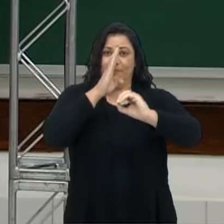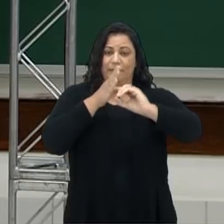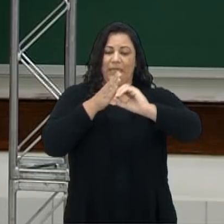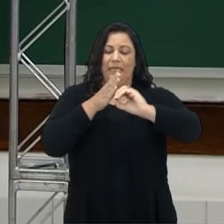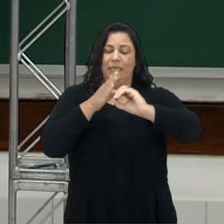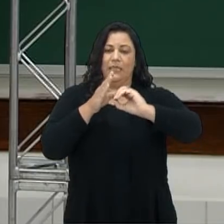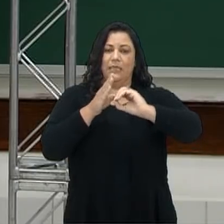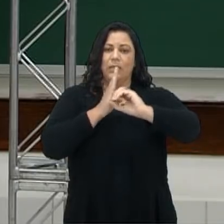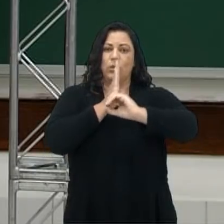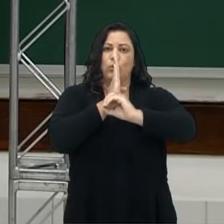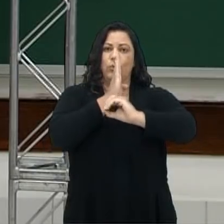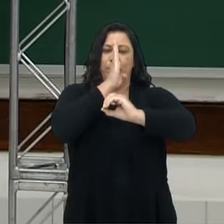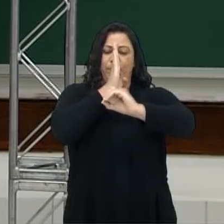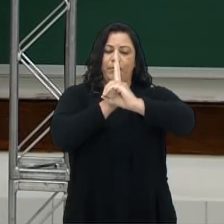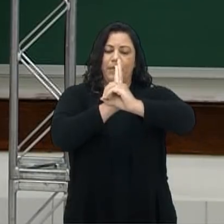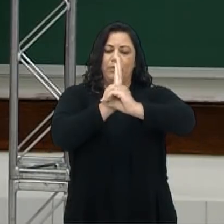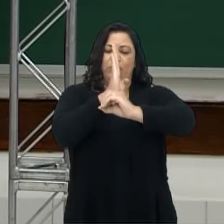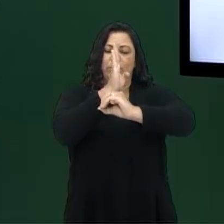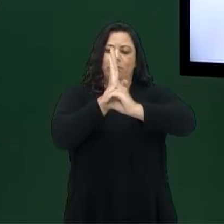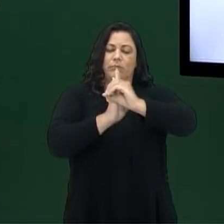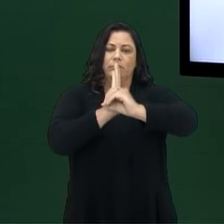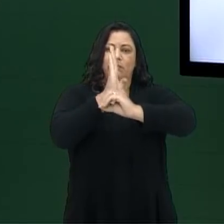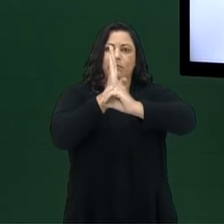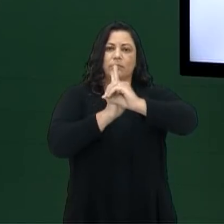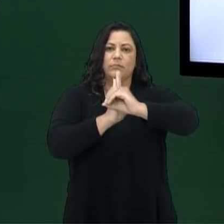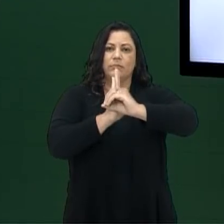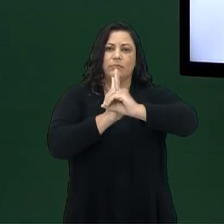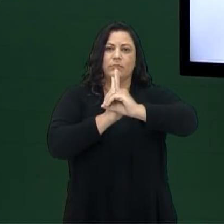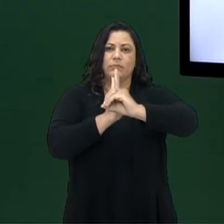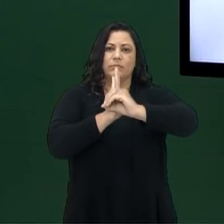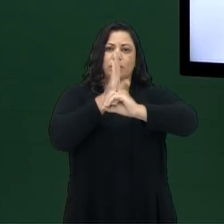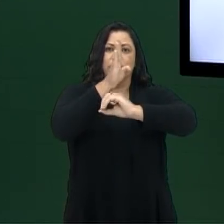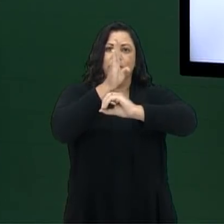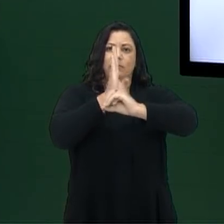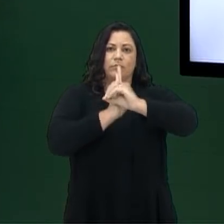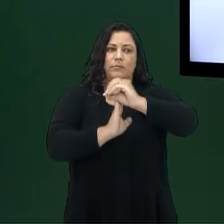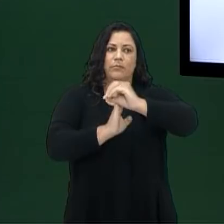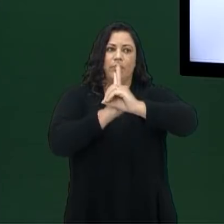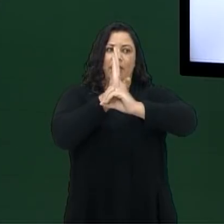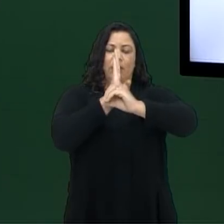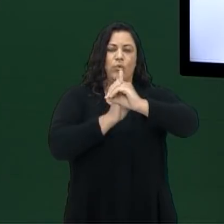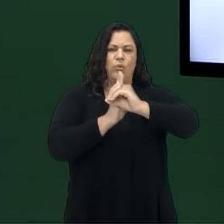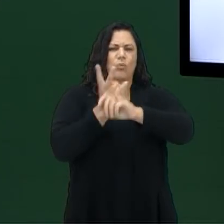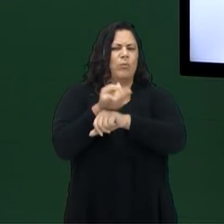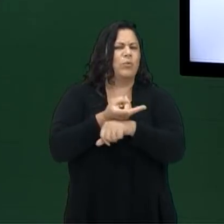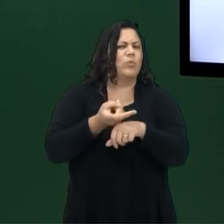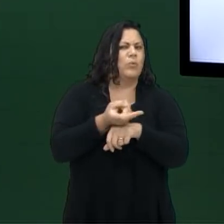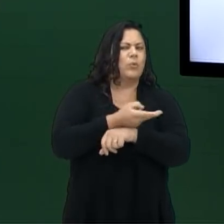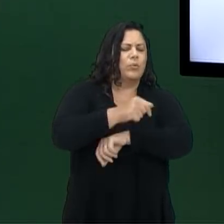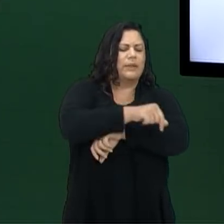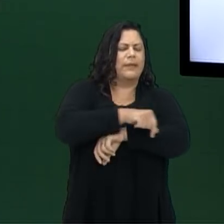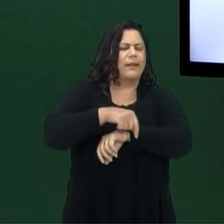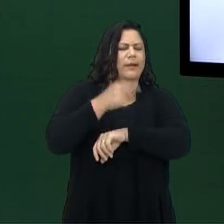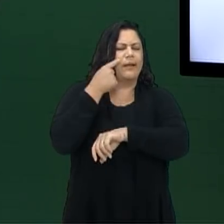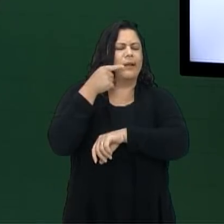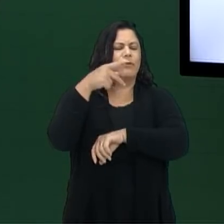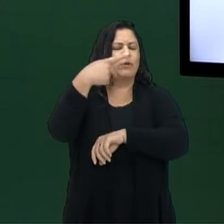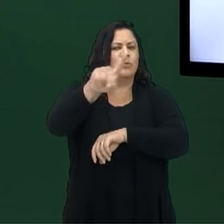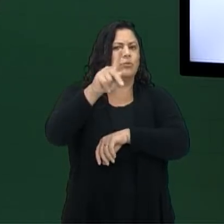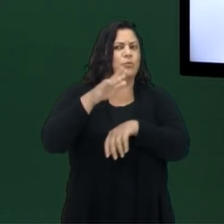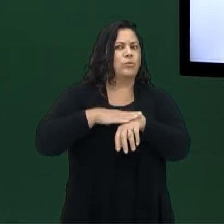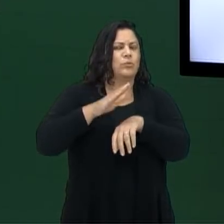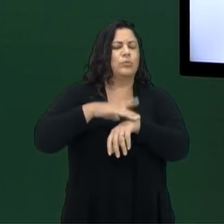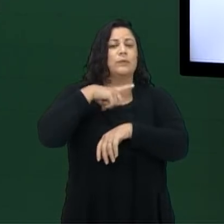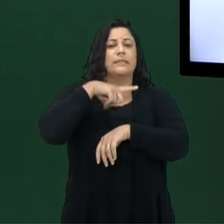colocar no centro do círculo, eu coloco aqui o meio do transferidor. Procurem no seu transferidor, ele tem um meio, tá? Existe